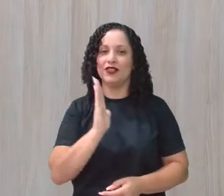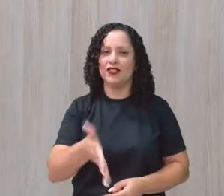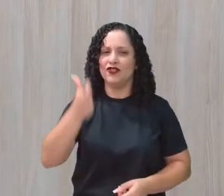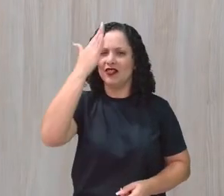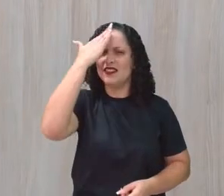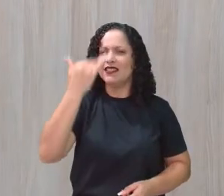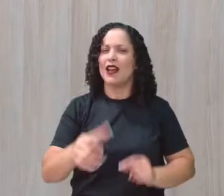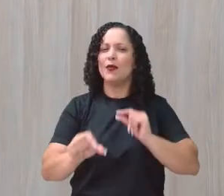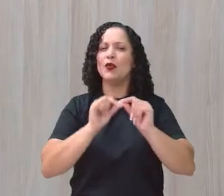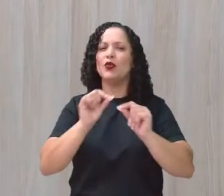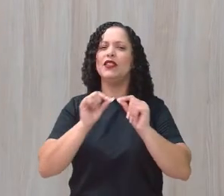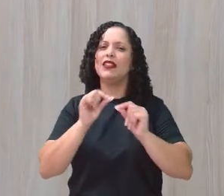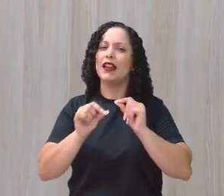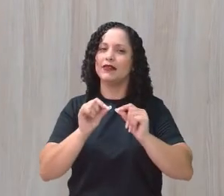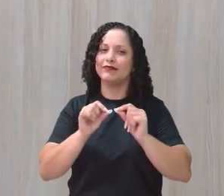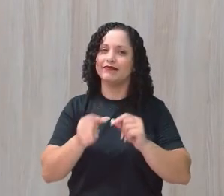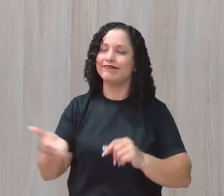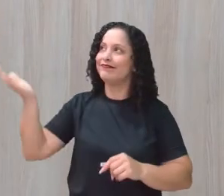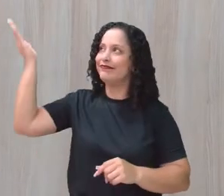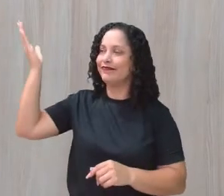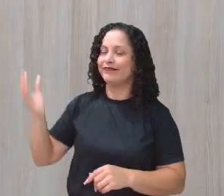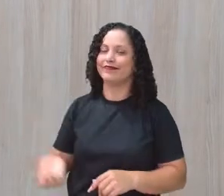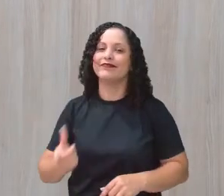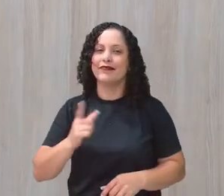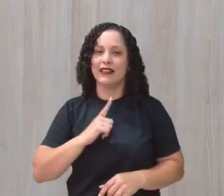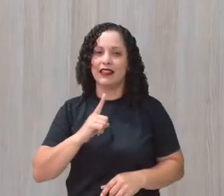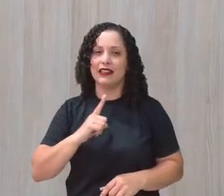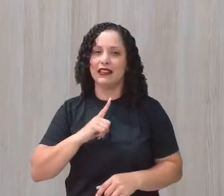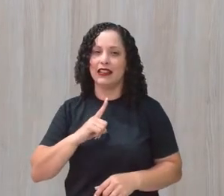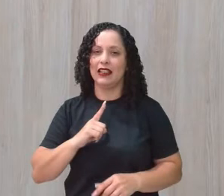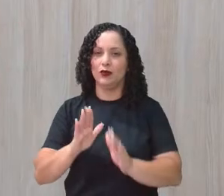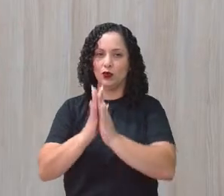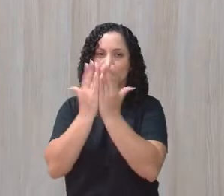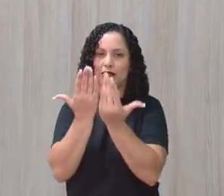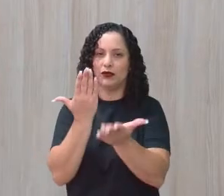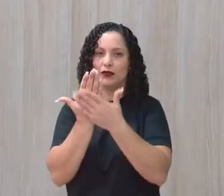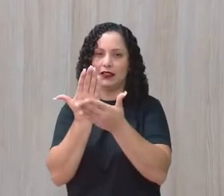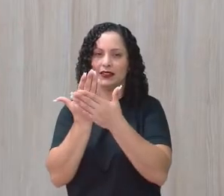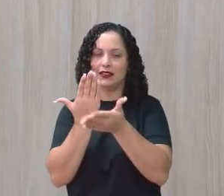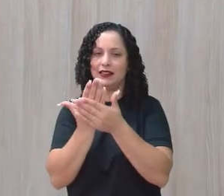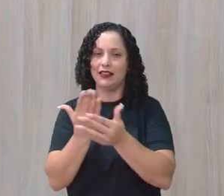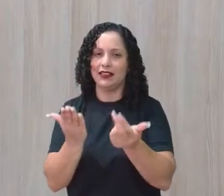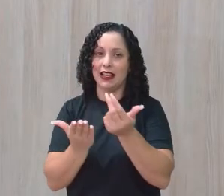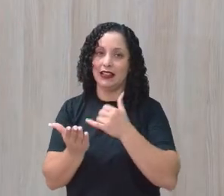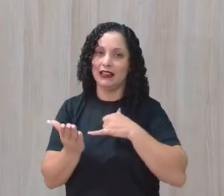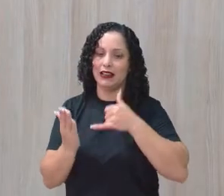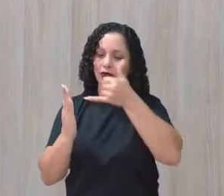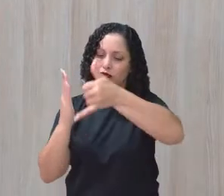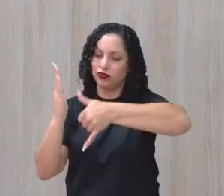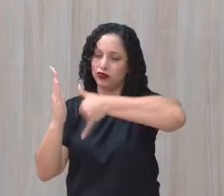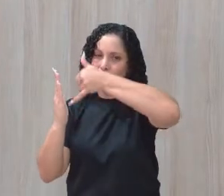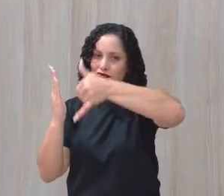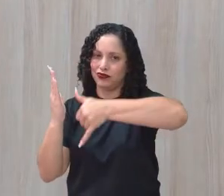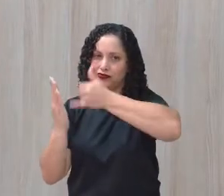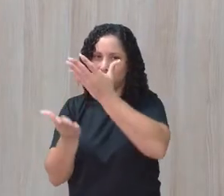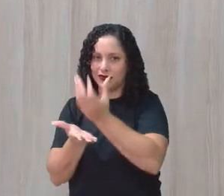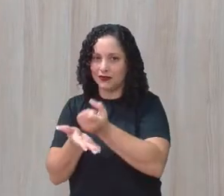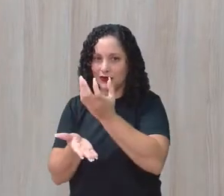QR Code. Então, Caco está descobrindo hoje. Vamos continuar lendo aí a